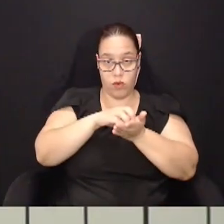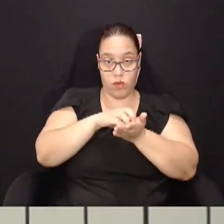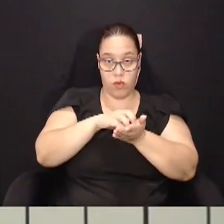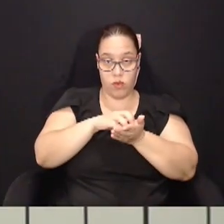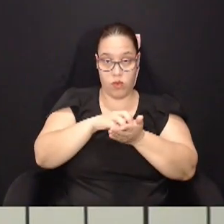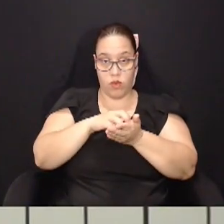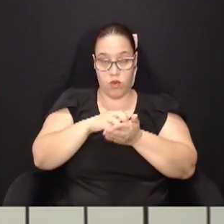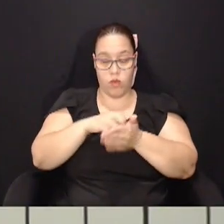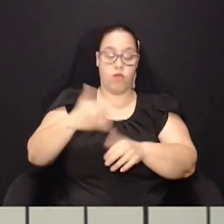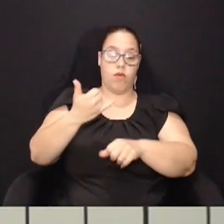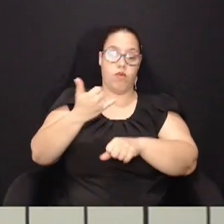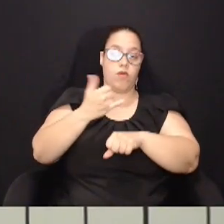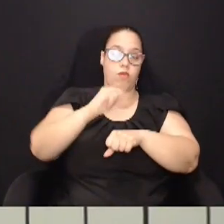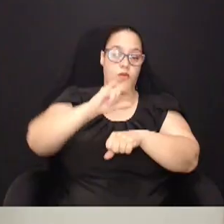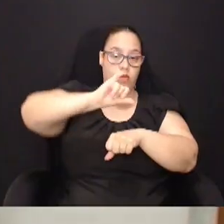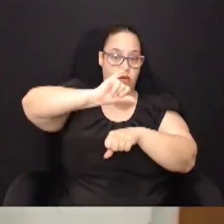paulista.